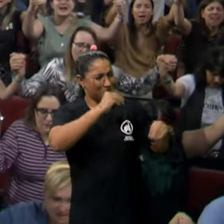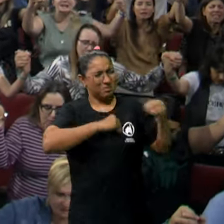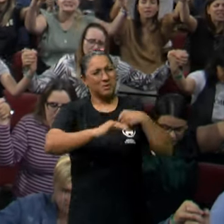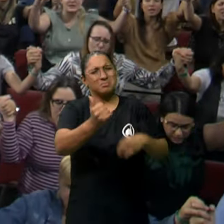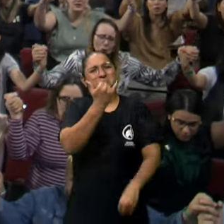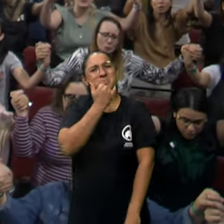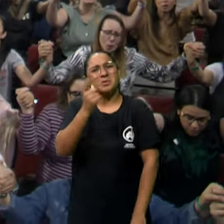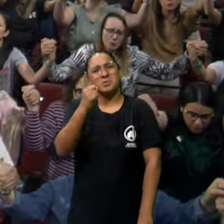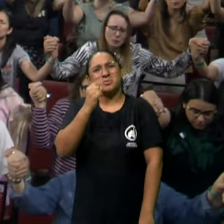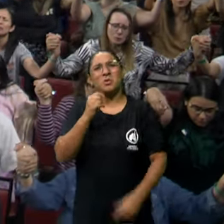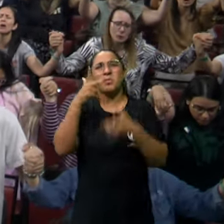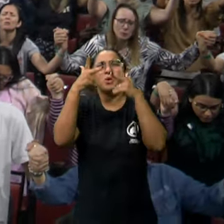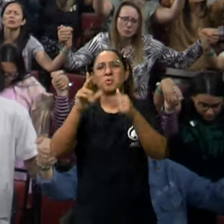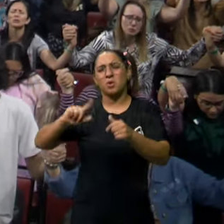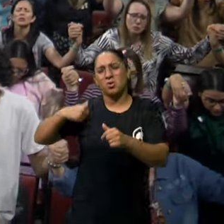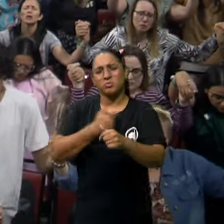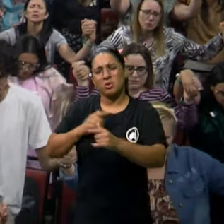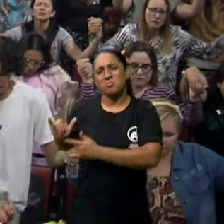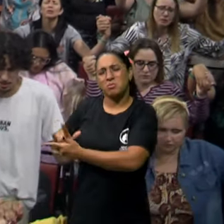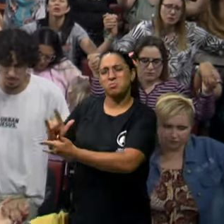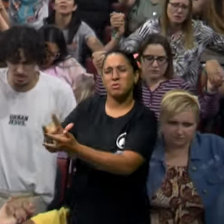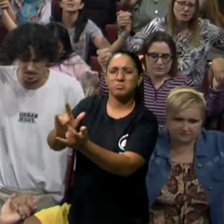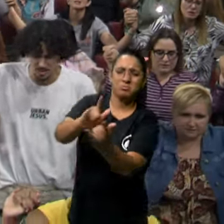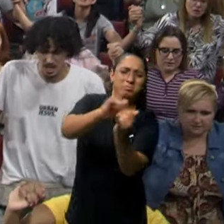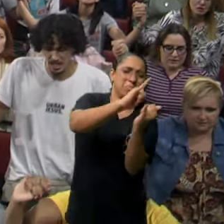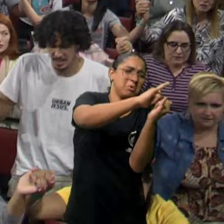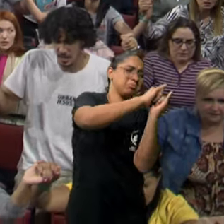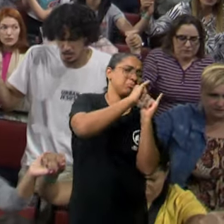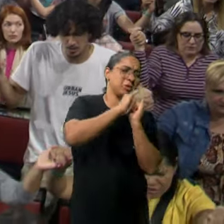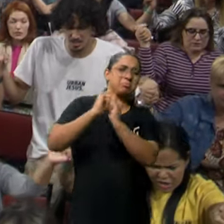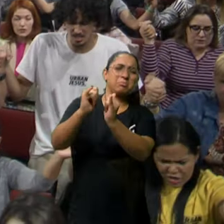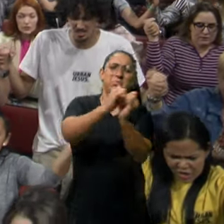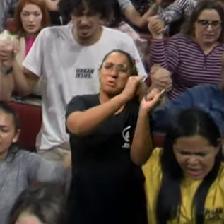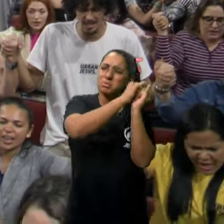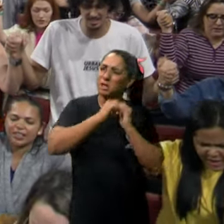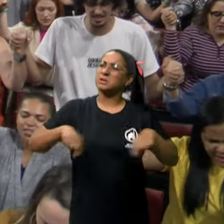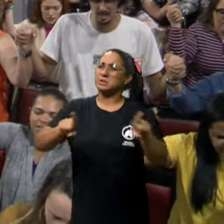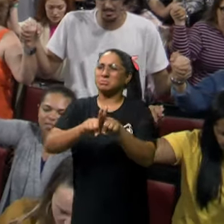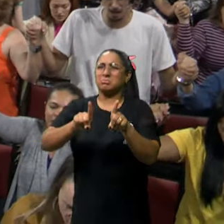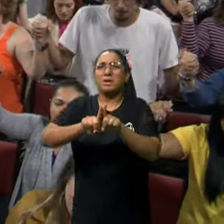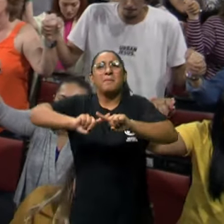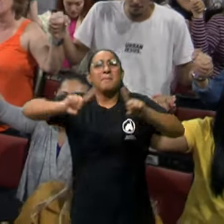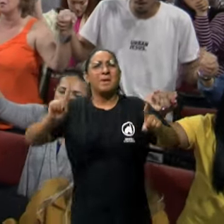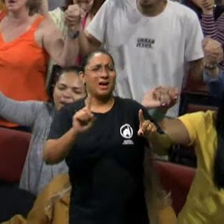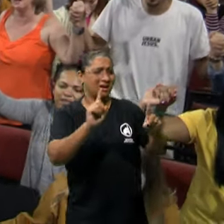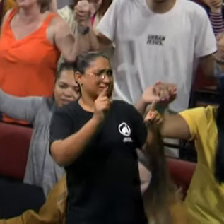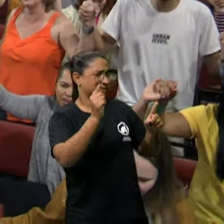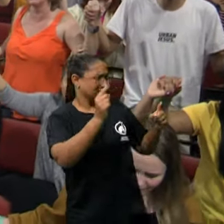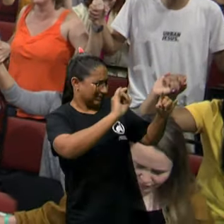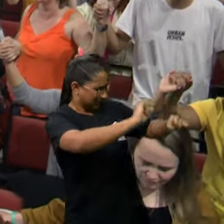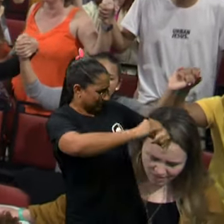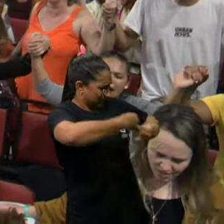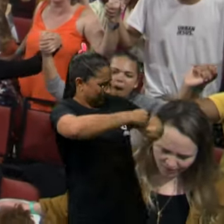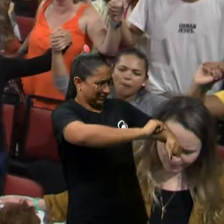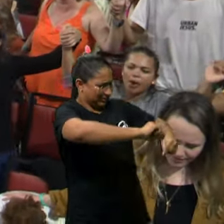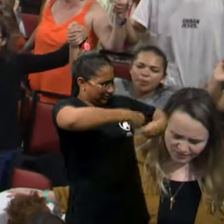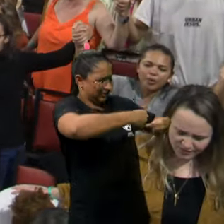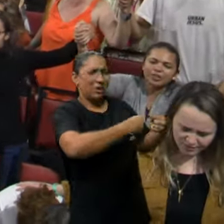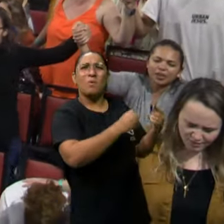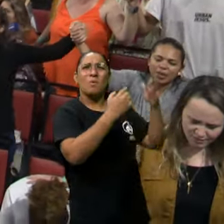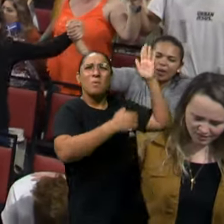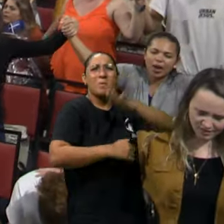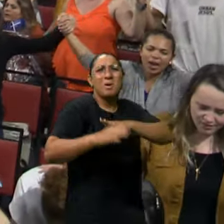assim como nós perdoamos aos nossos devedores e não nos deixe cair em tentação mas livra-nos do mal